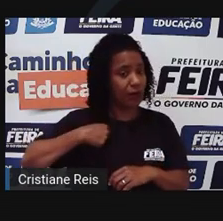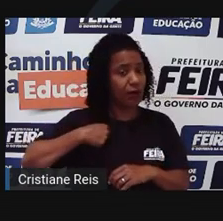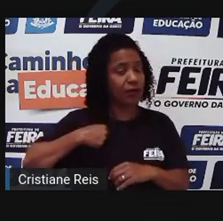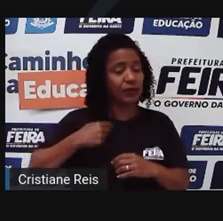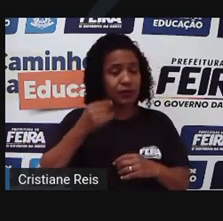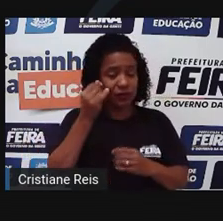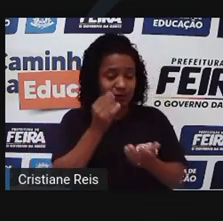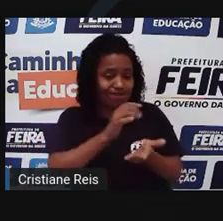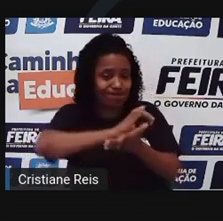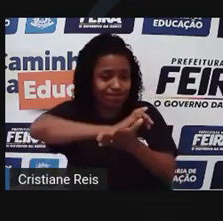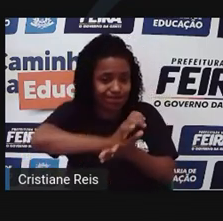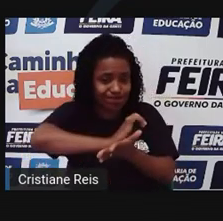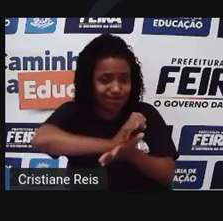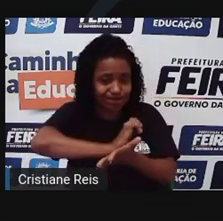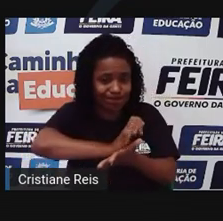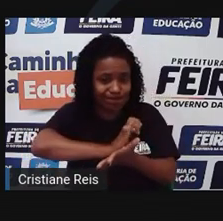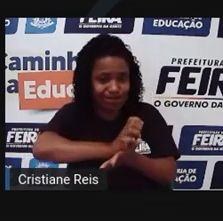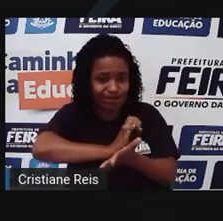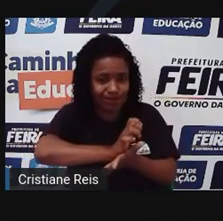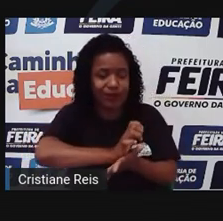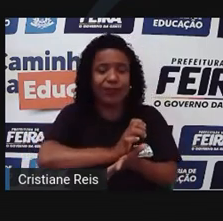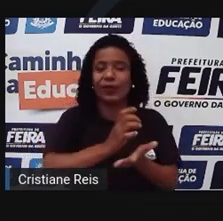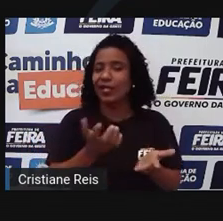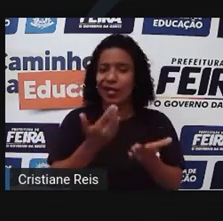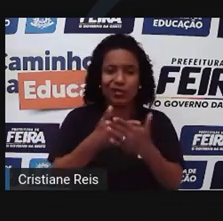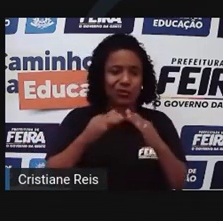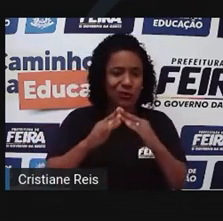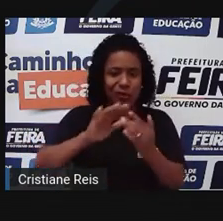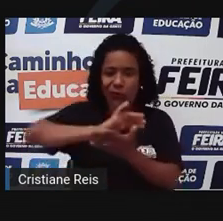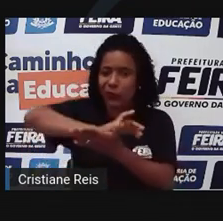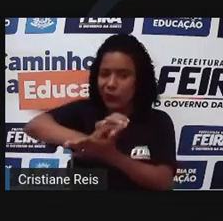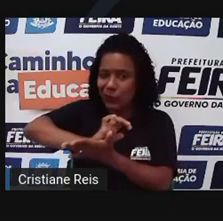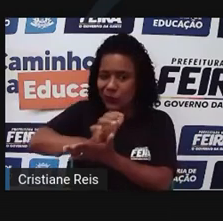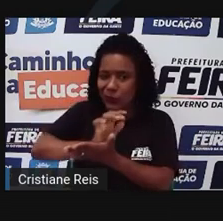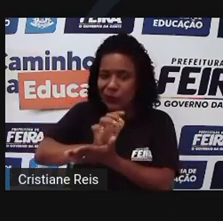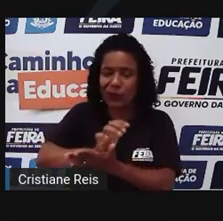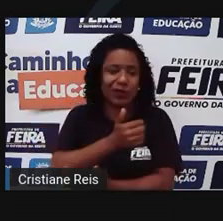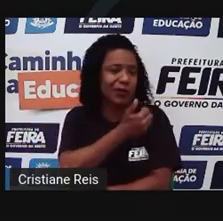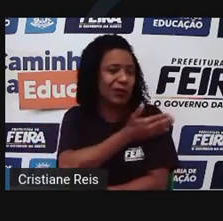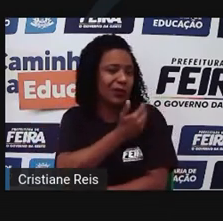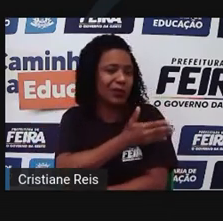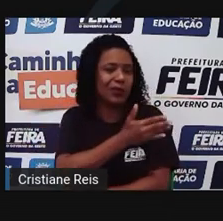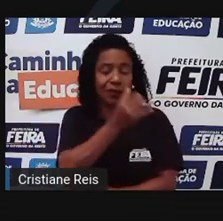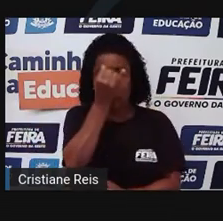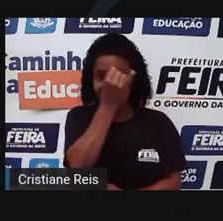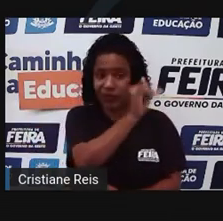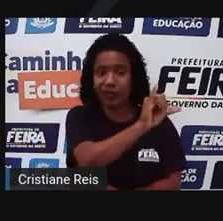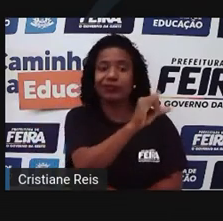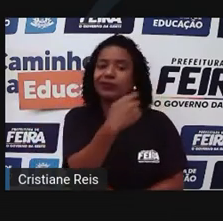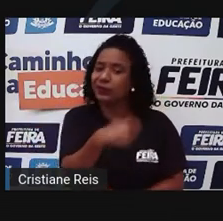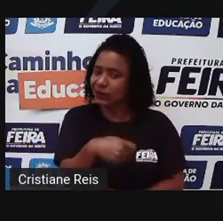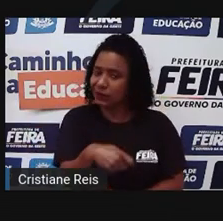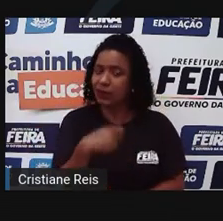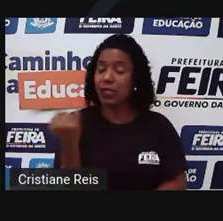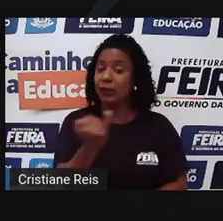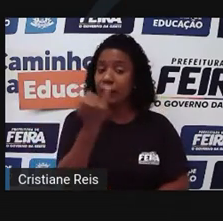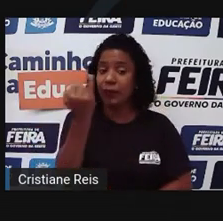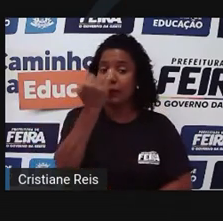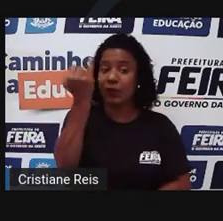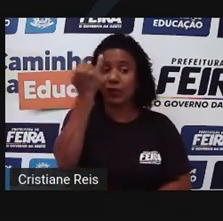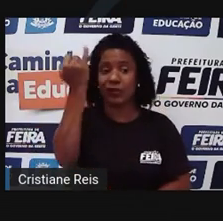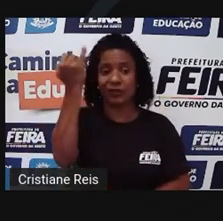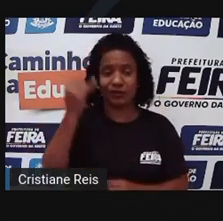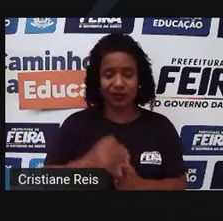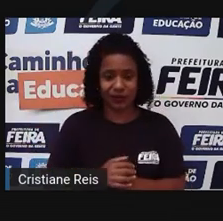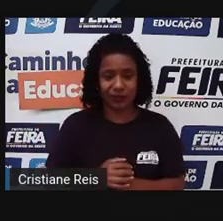A escola não pode ser um espaço de discriminação, né? Eu acho que isso é um elemento fundamental, porque parte